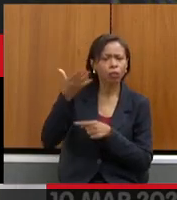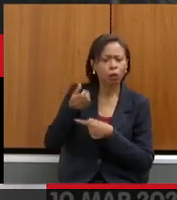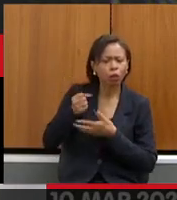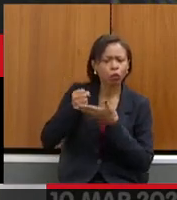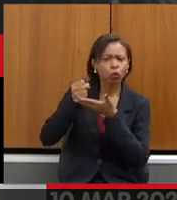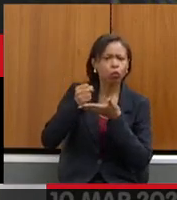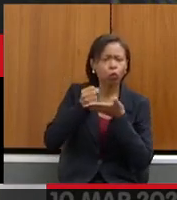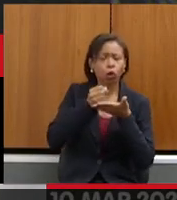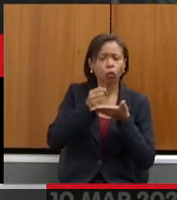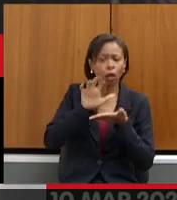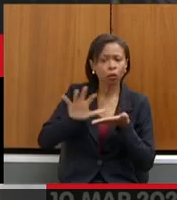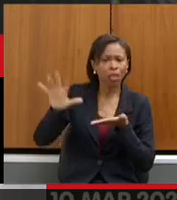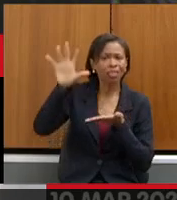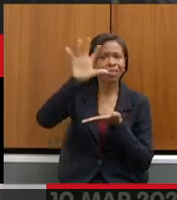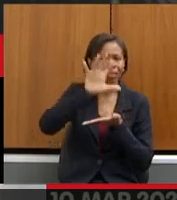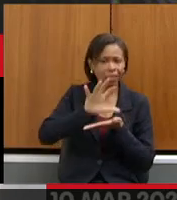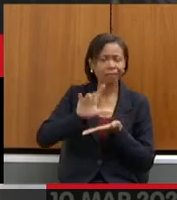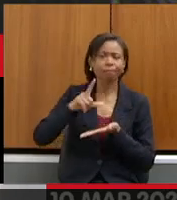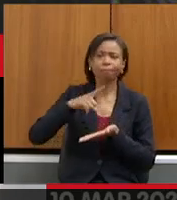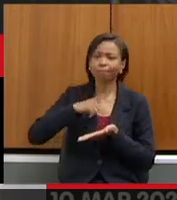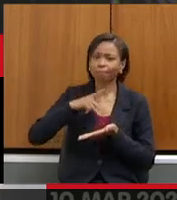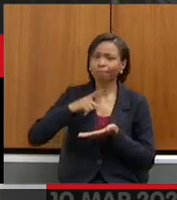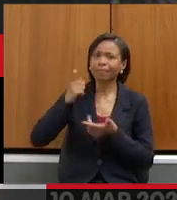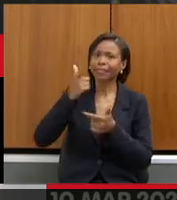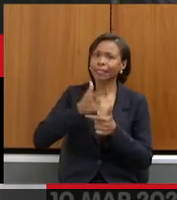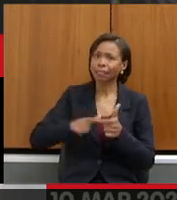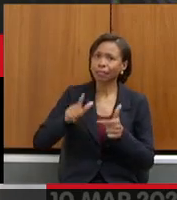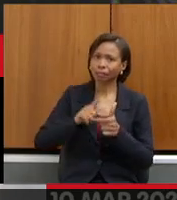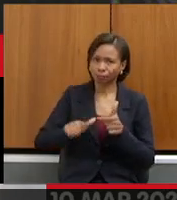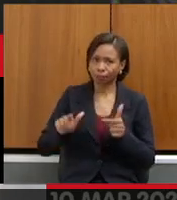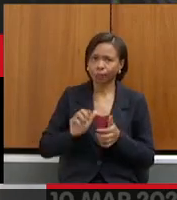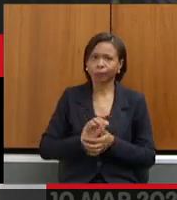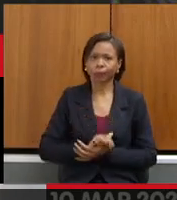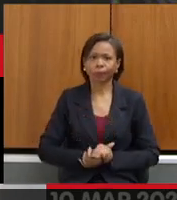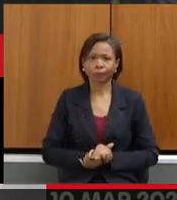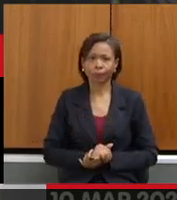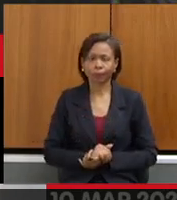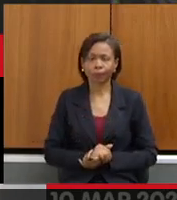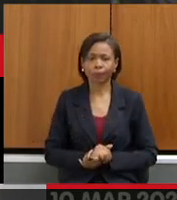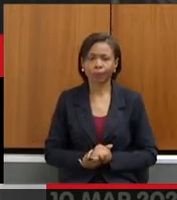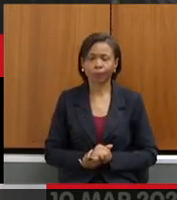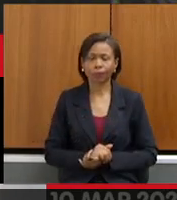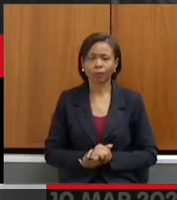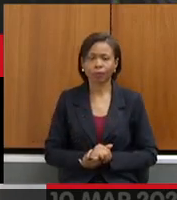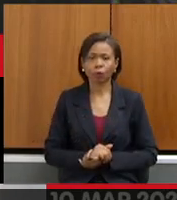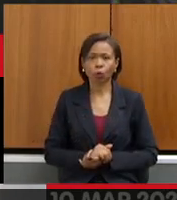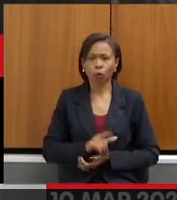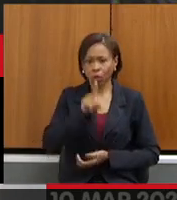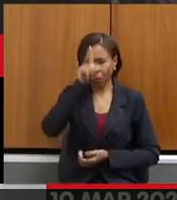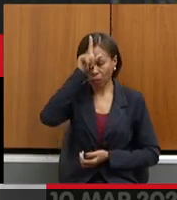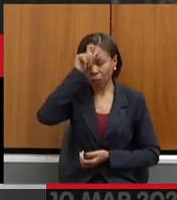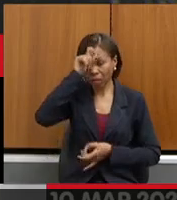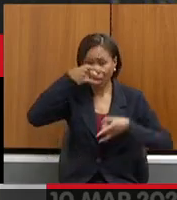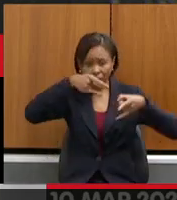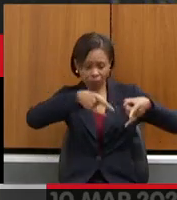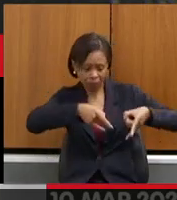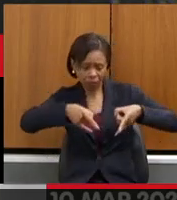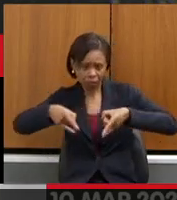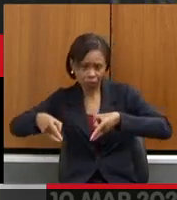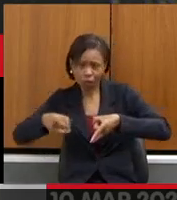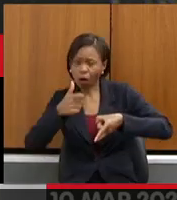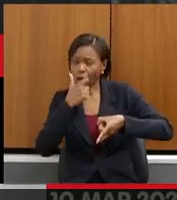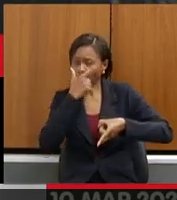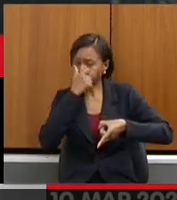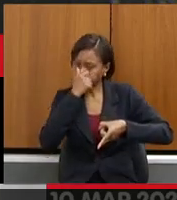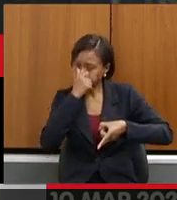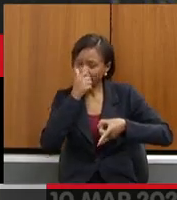qual enfrenta enfrentamos todos nós e os leitos estão cheios E